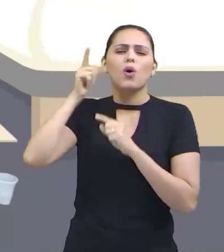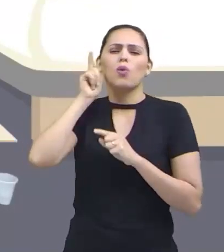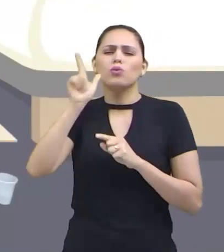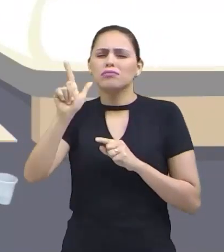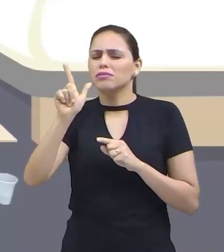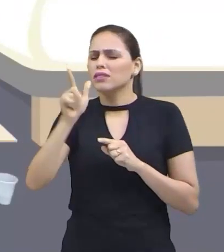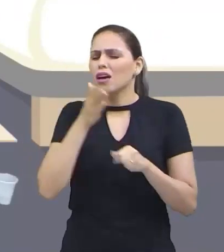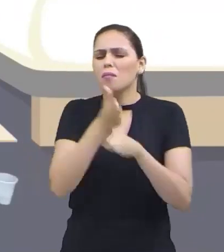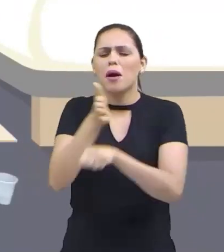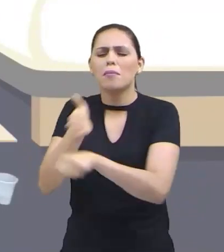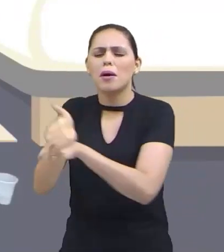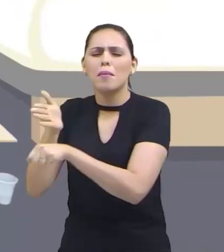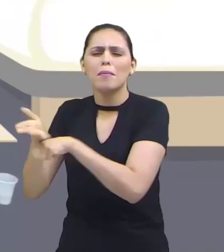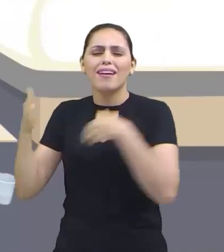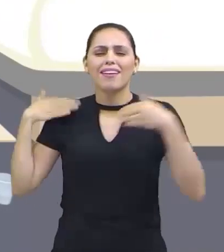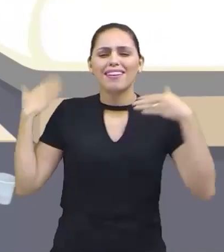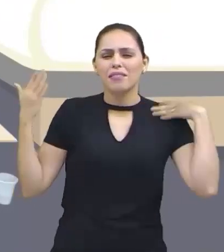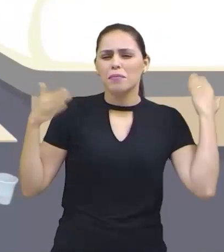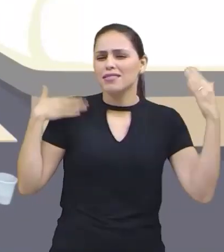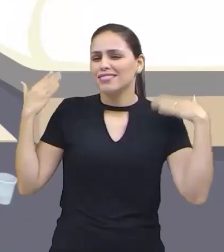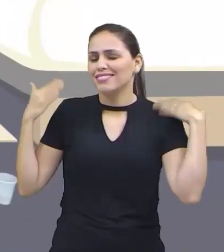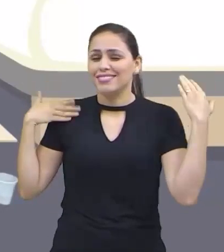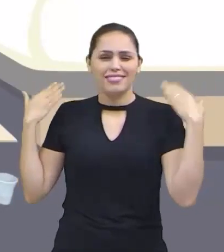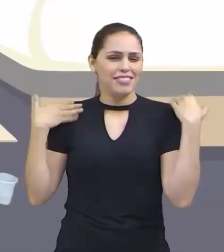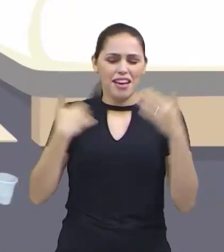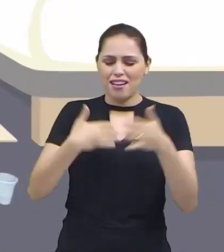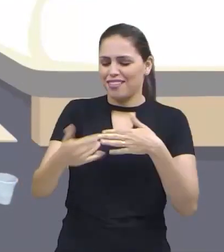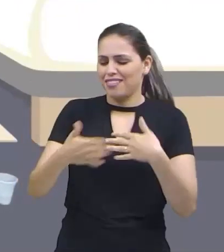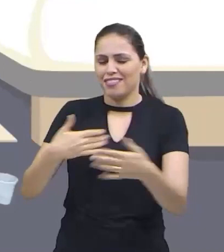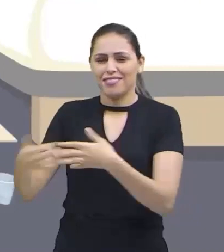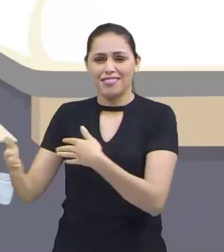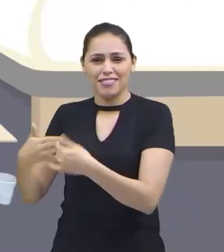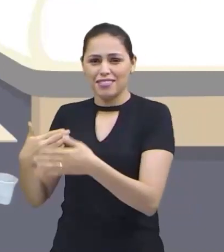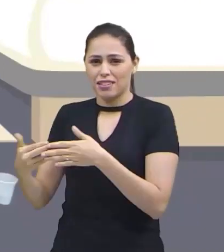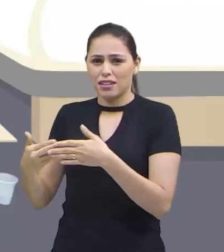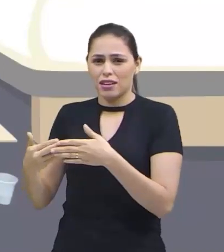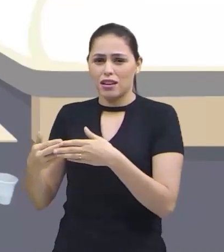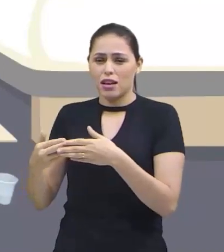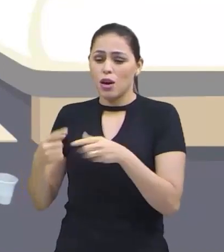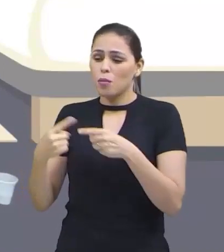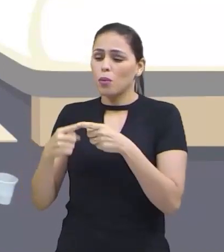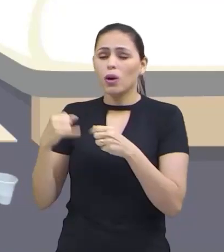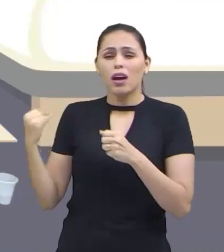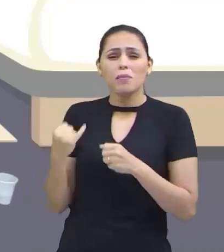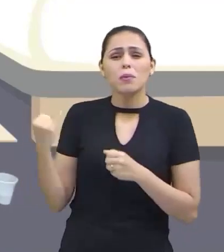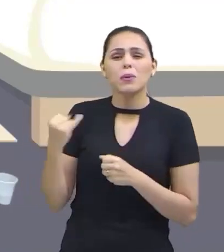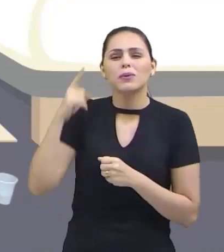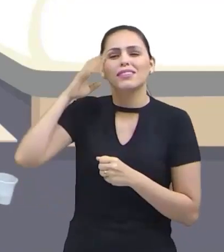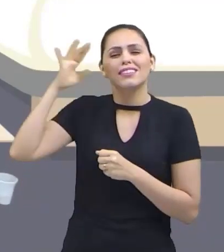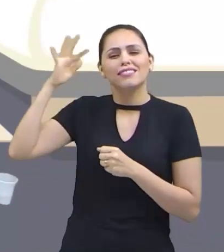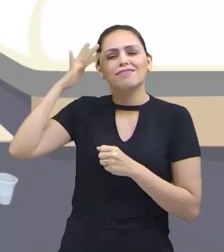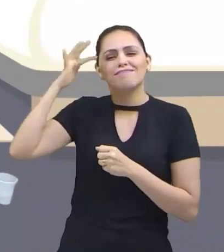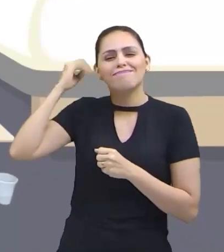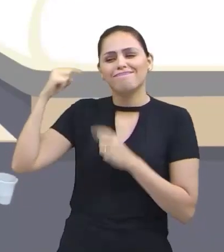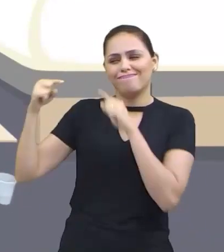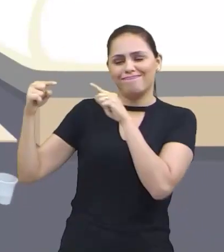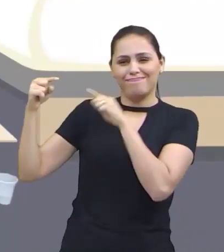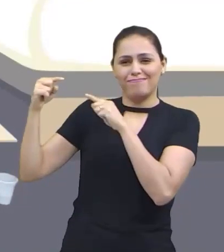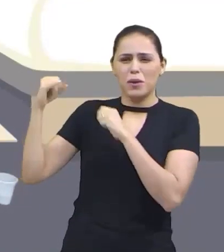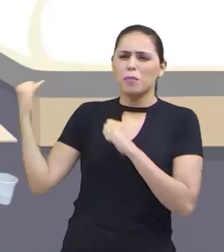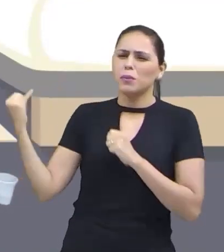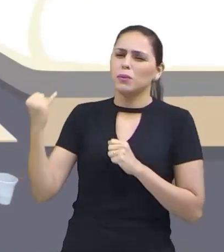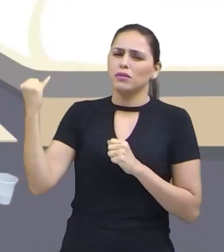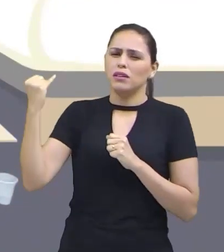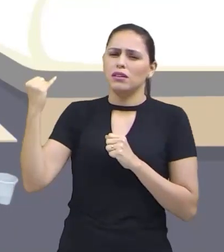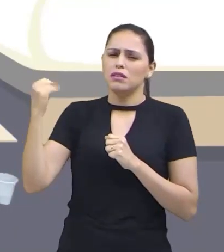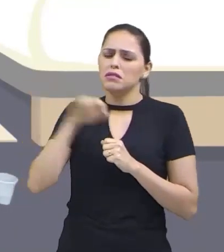ir para onde a gente quiser. Papais, mamães, professores, o faz de conta é muito importante para nossas crianças. Então, crianças, quando você estiver